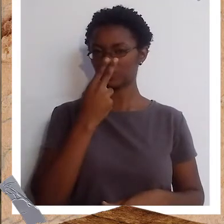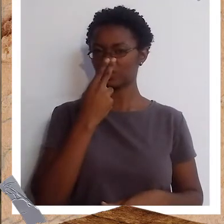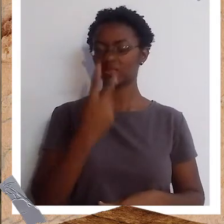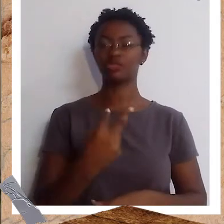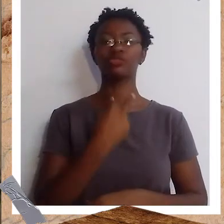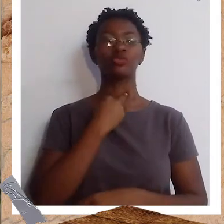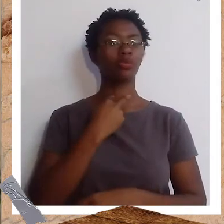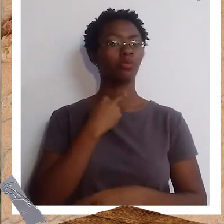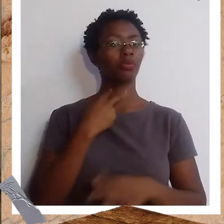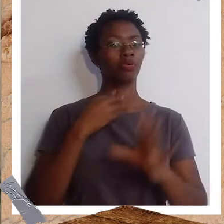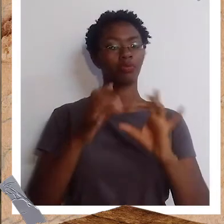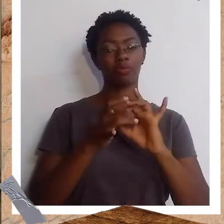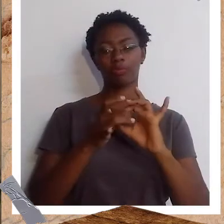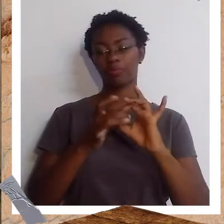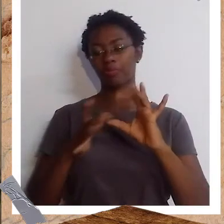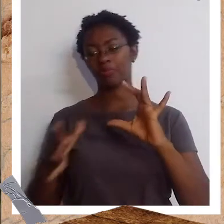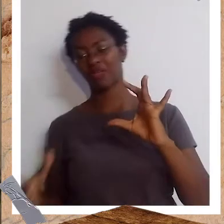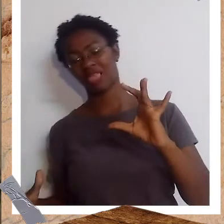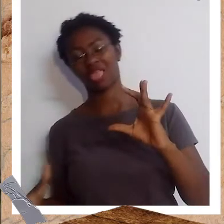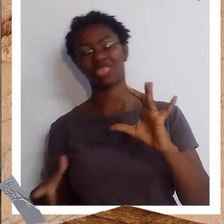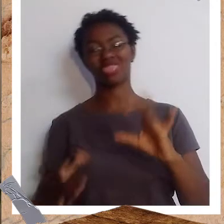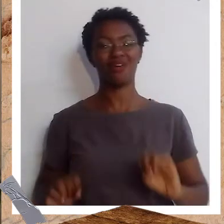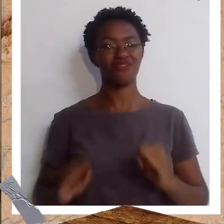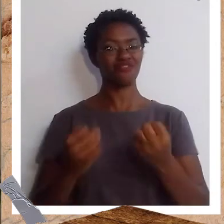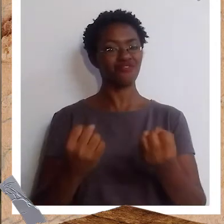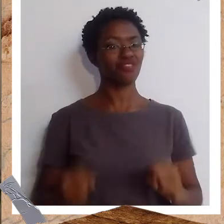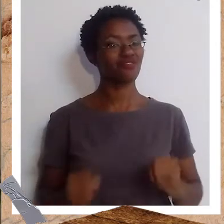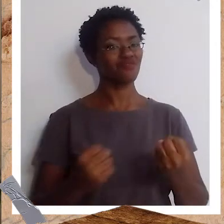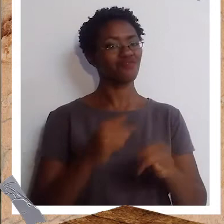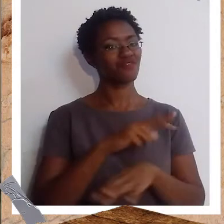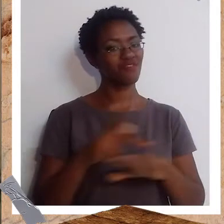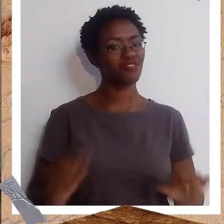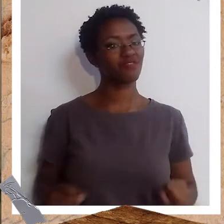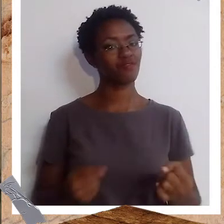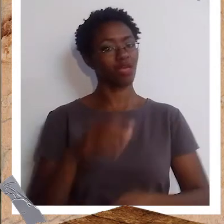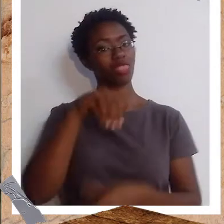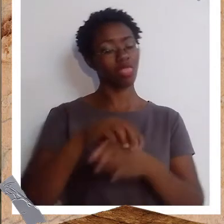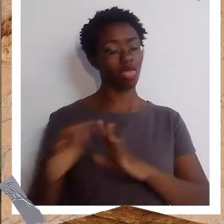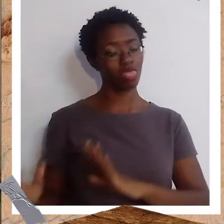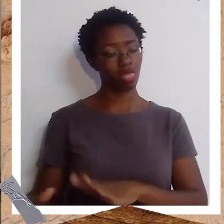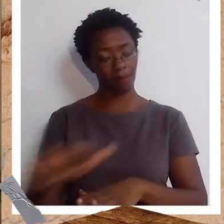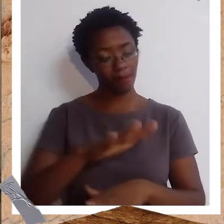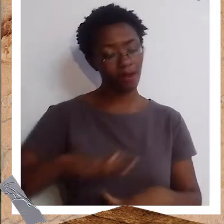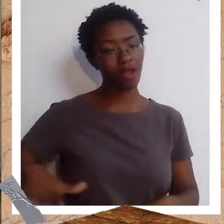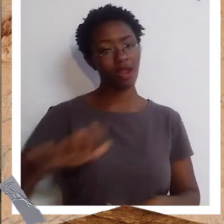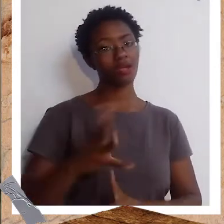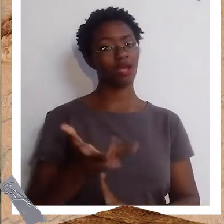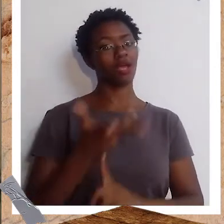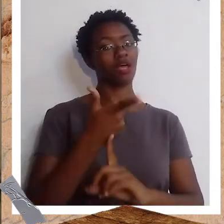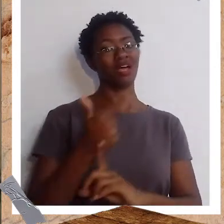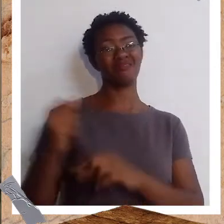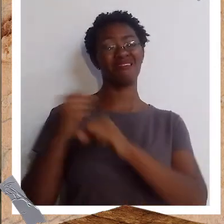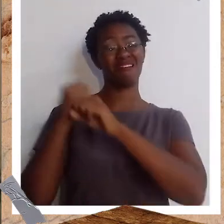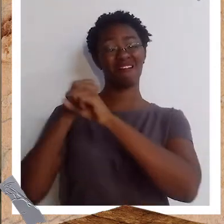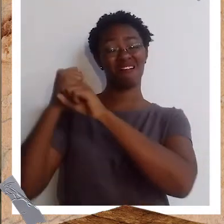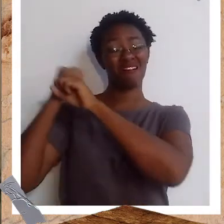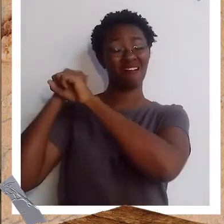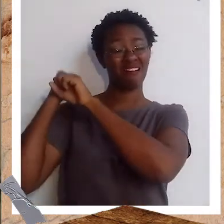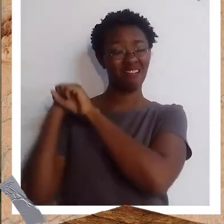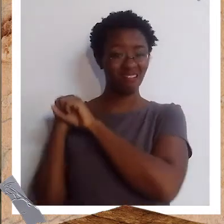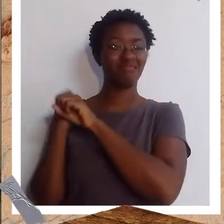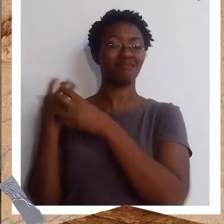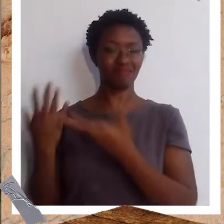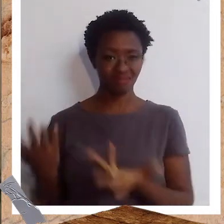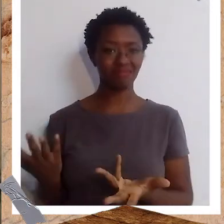pode desconectá-la de uma série de esforços que vêm sendo feitos no campo das artes por pessoas negras no Brasil há muitas décadas, né? Embora esse